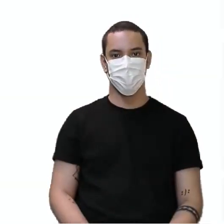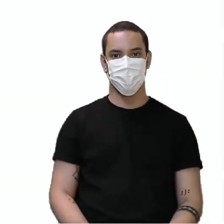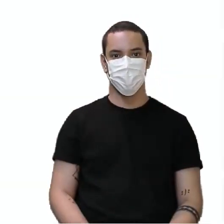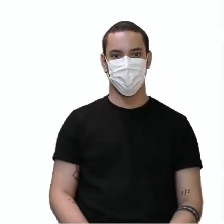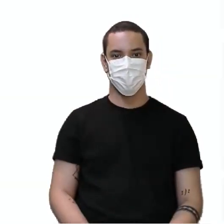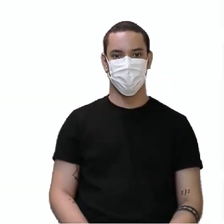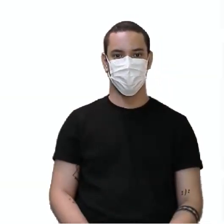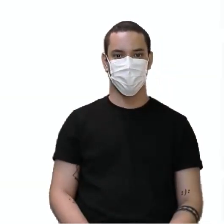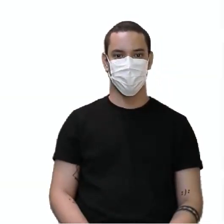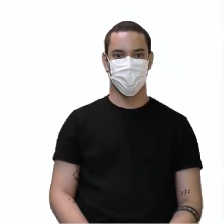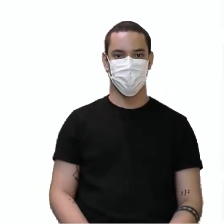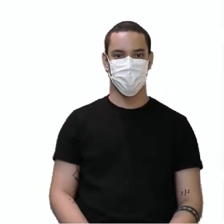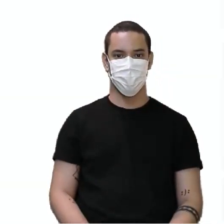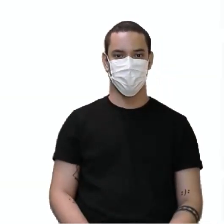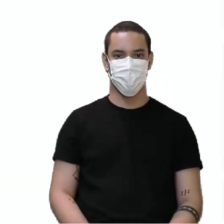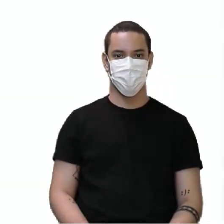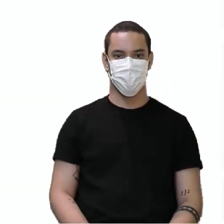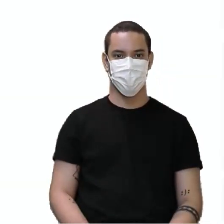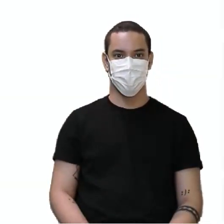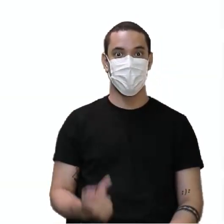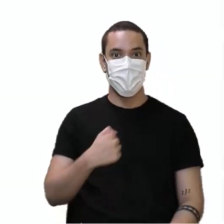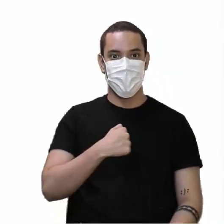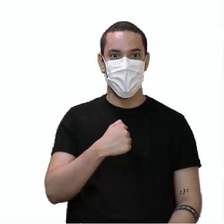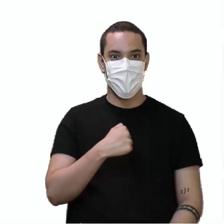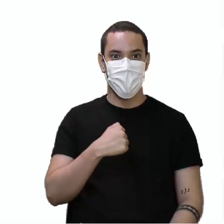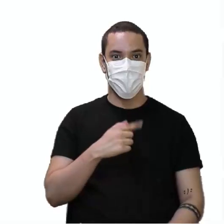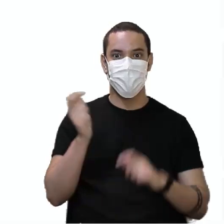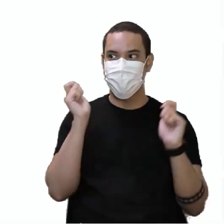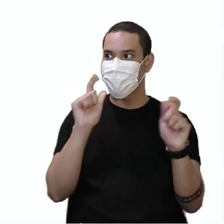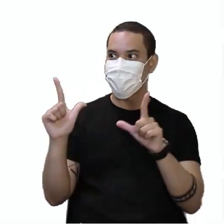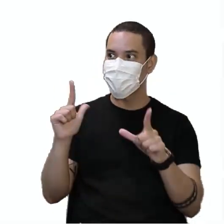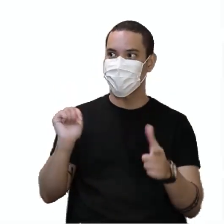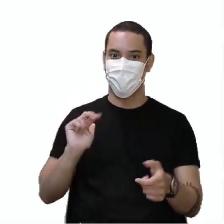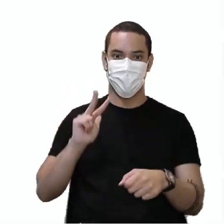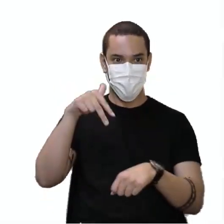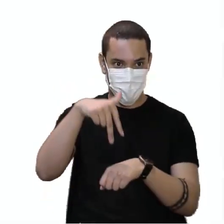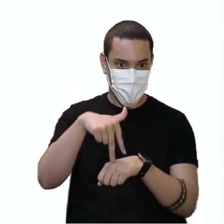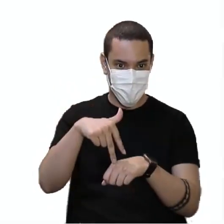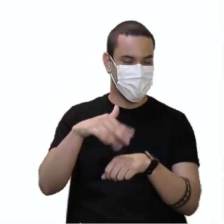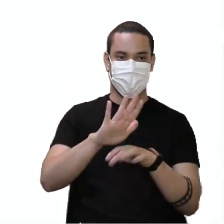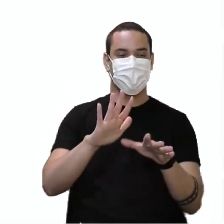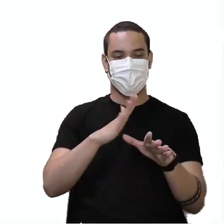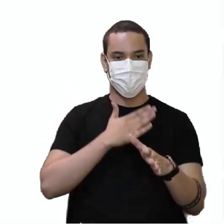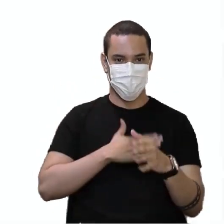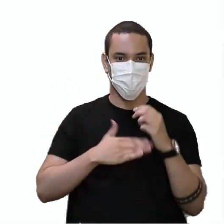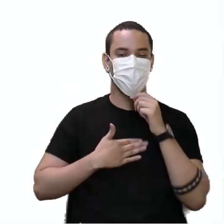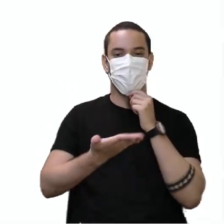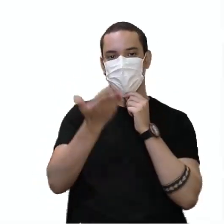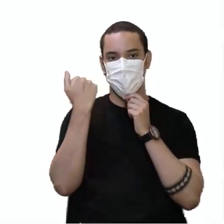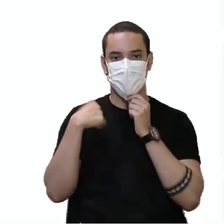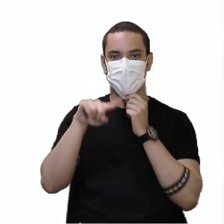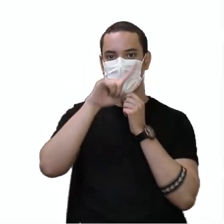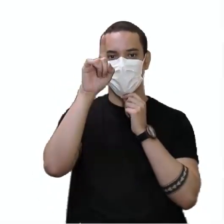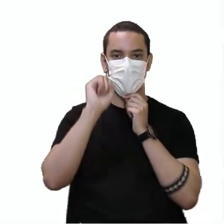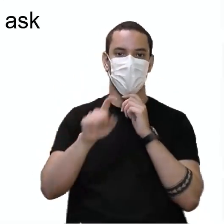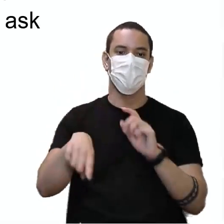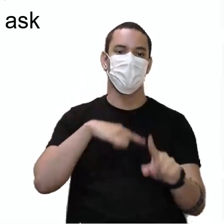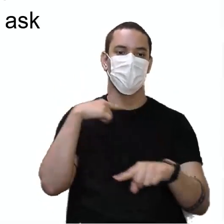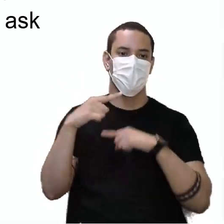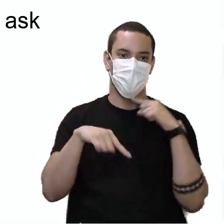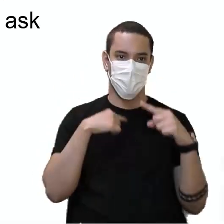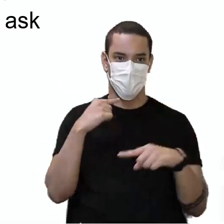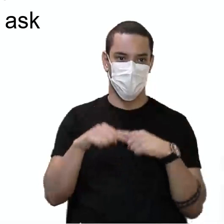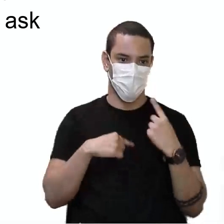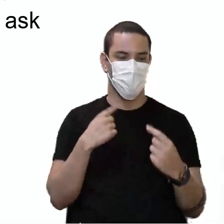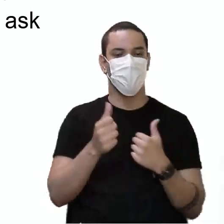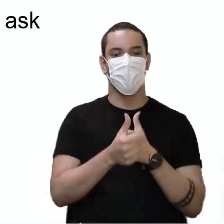Eu estava saindo quando a câmera foi para o meu slide, atividade de sala, tirando as nossas questions, as nossas dúvidas,